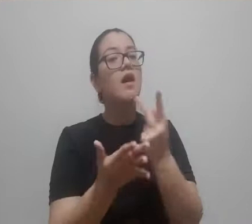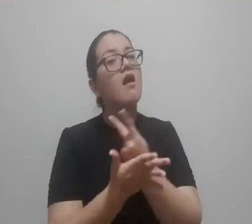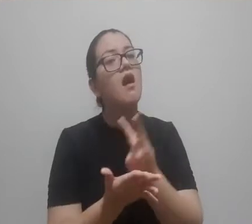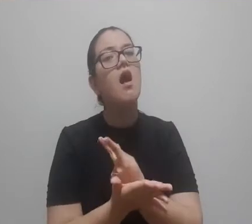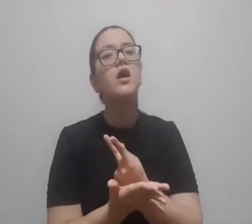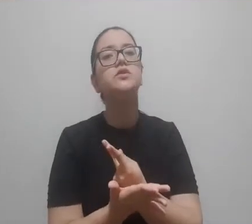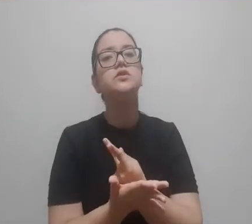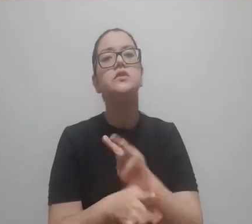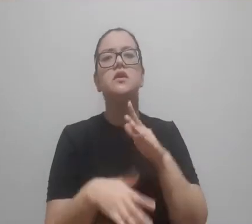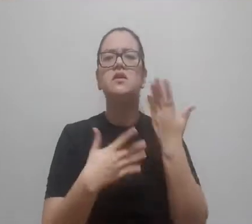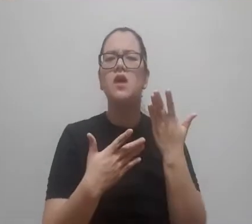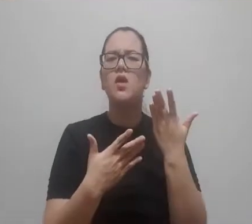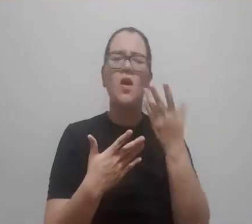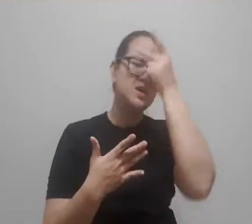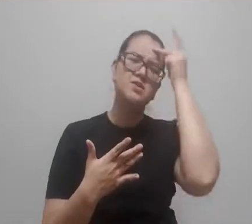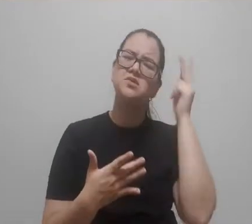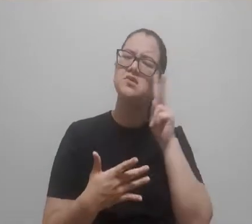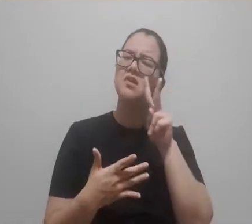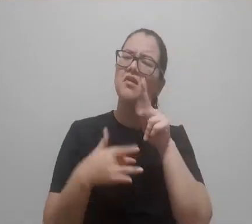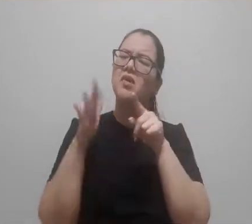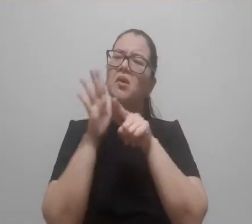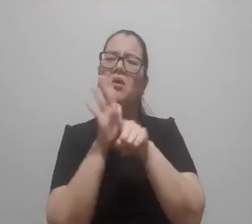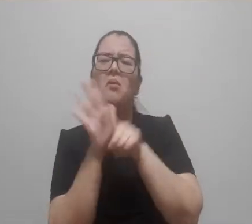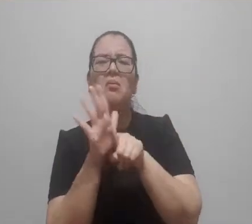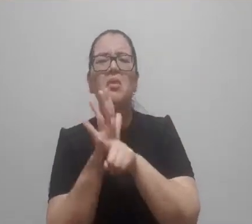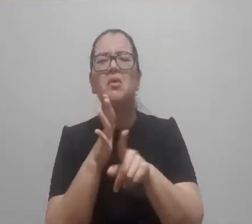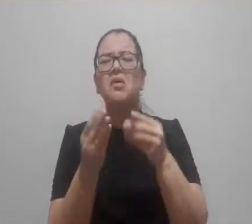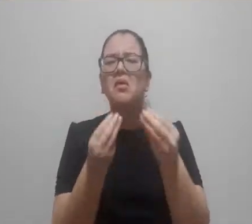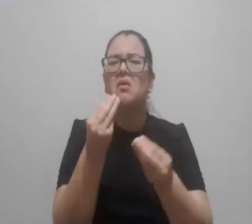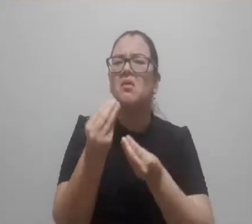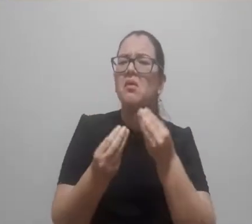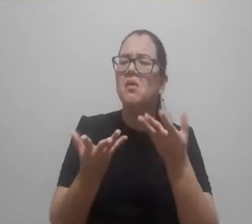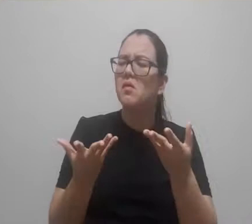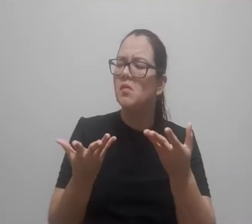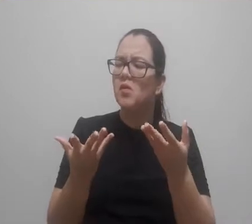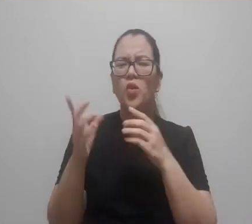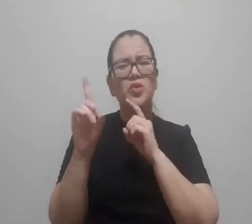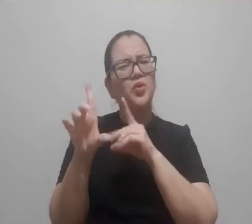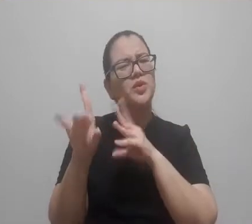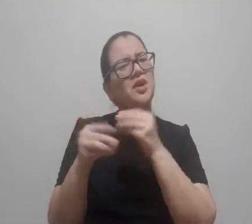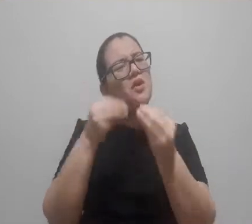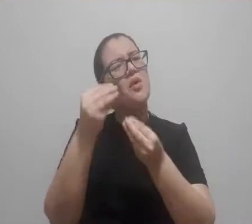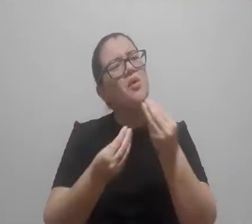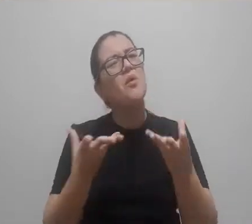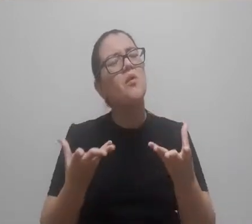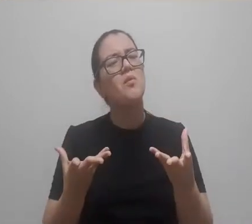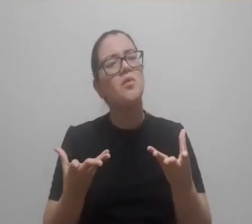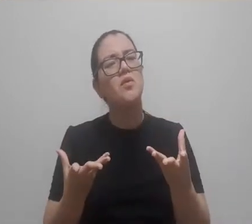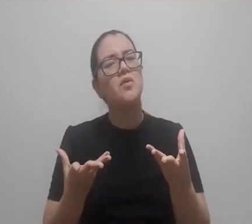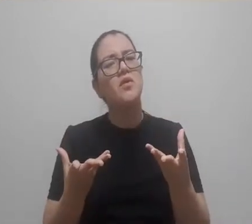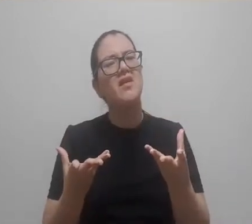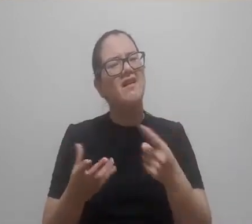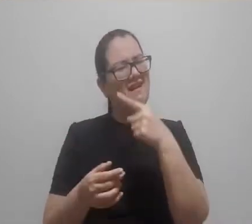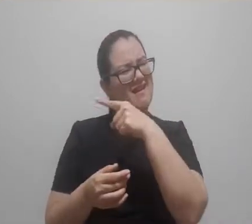teoria esse cara está ensinando? Que tipo de doutrina é essa? Será que esse mestre aí, ele não está